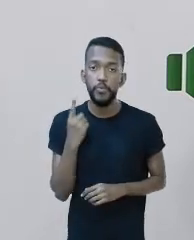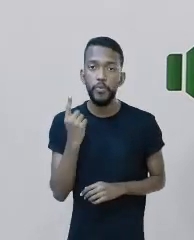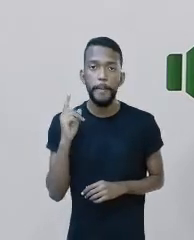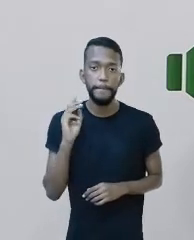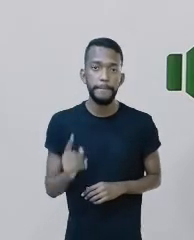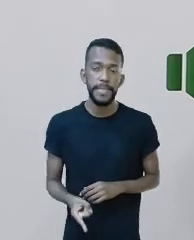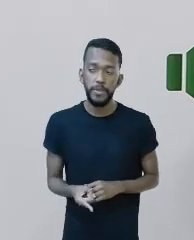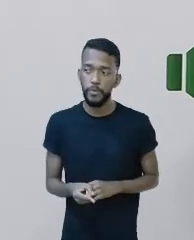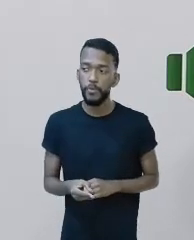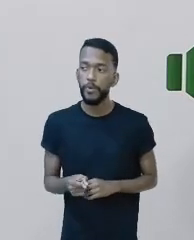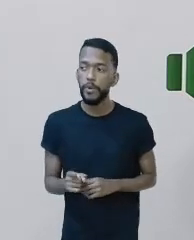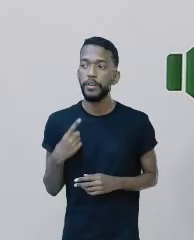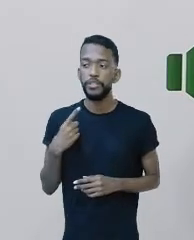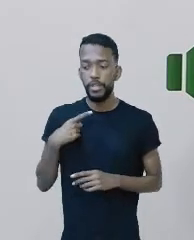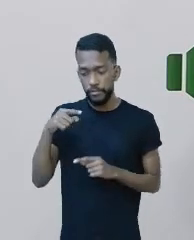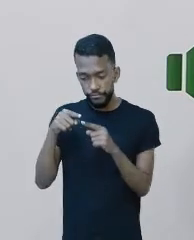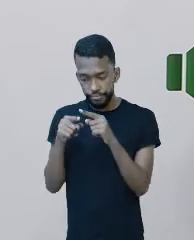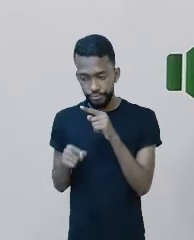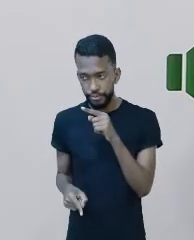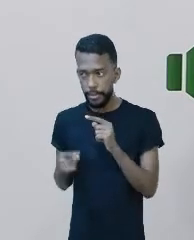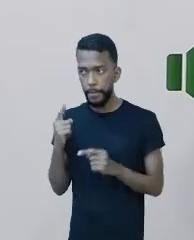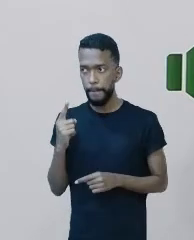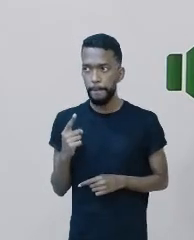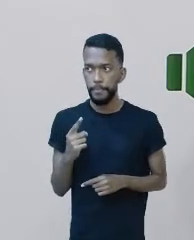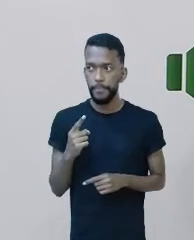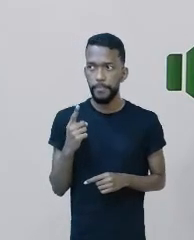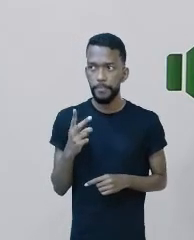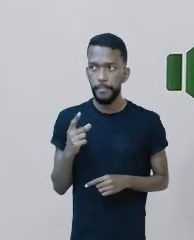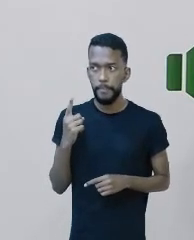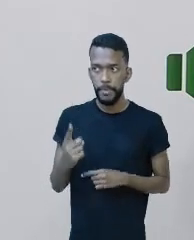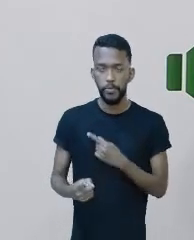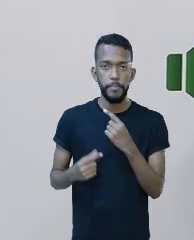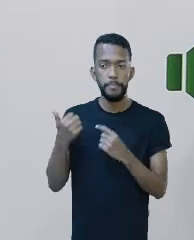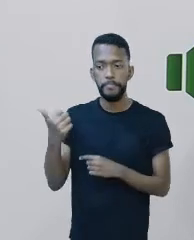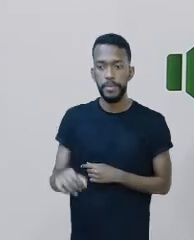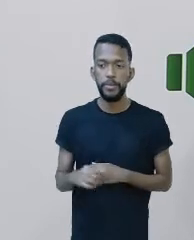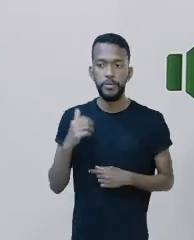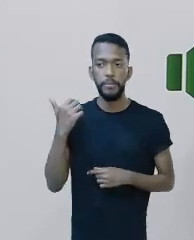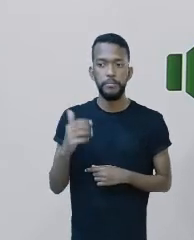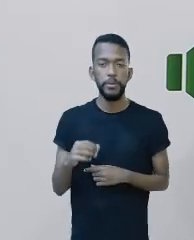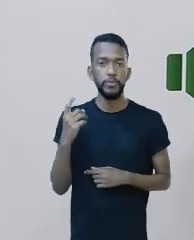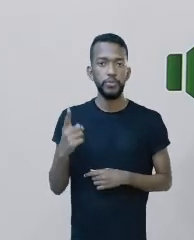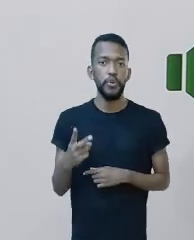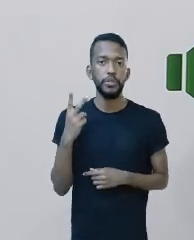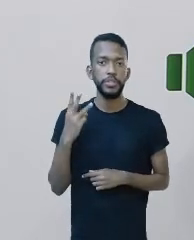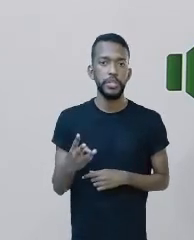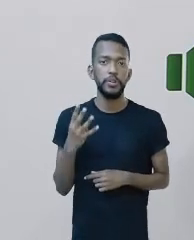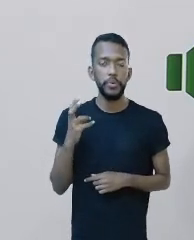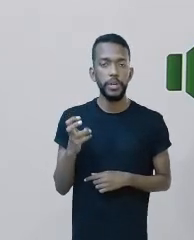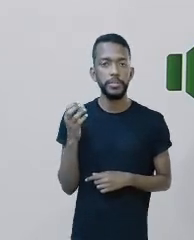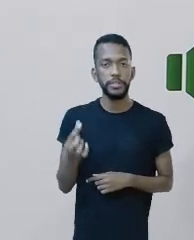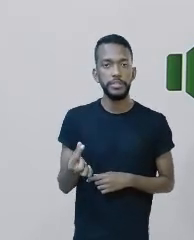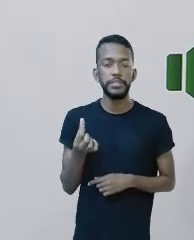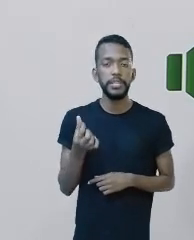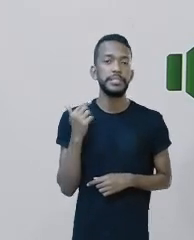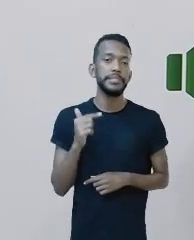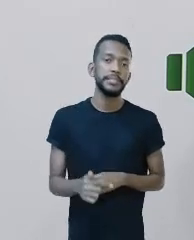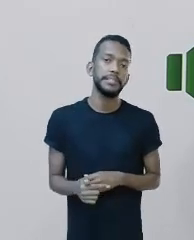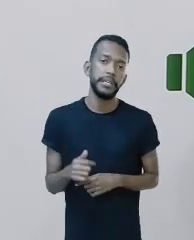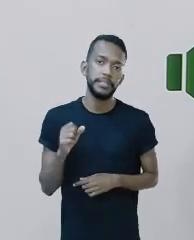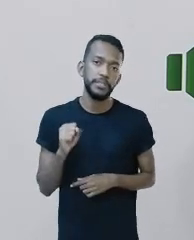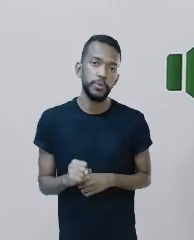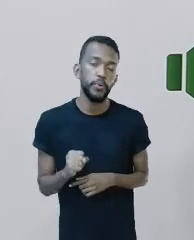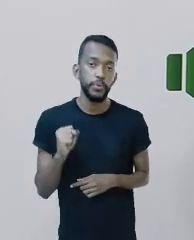uma vale 1.000, eu juntando 1.000, 1.000 mais 1.000, 2, 3, 4, 5,